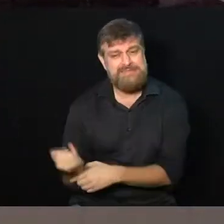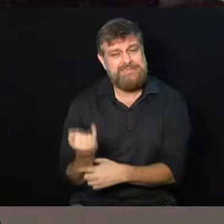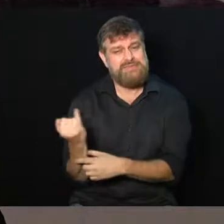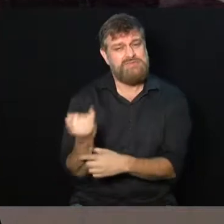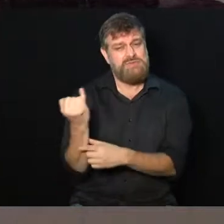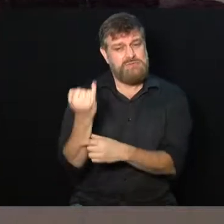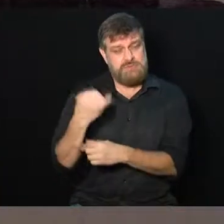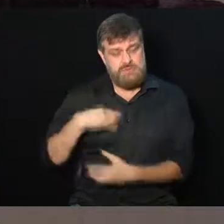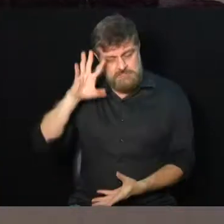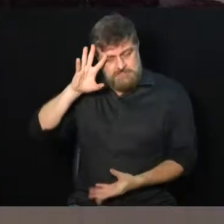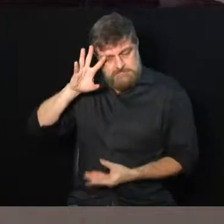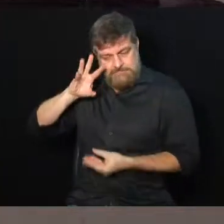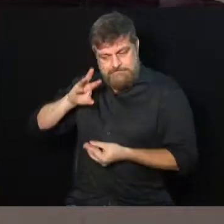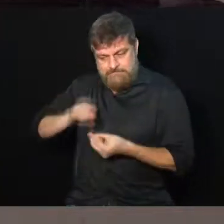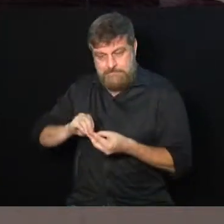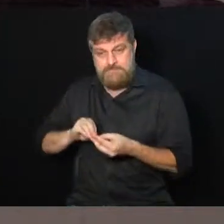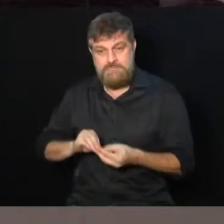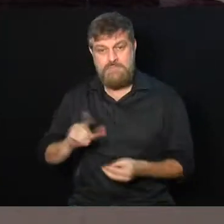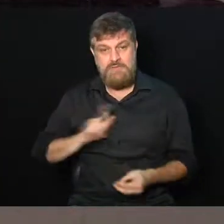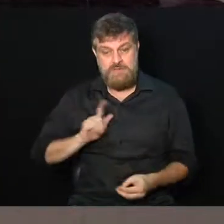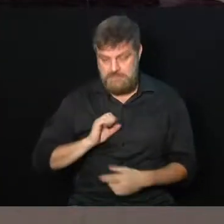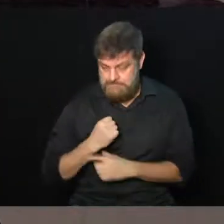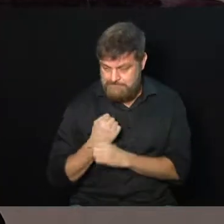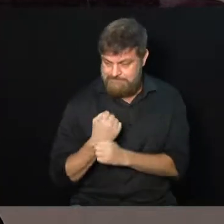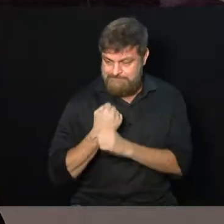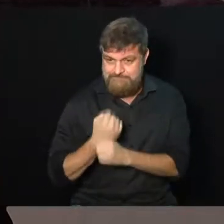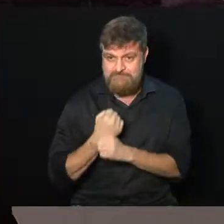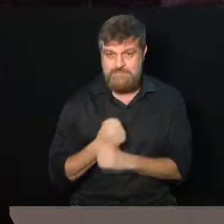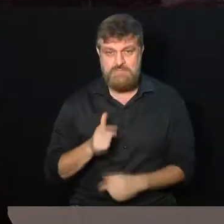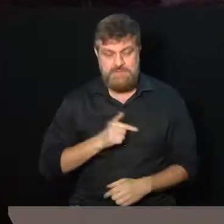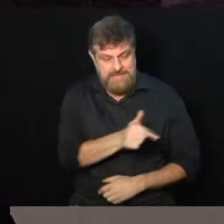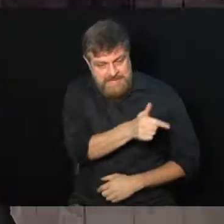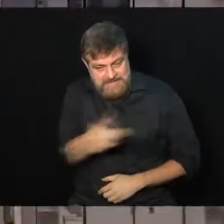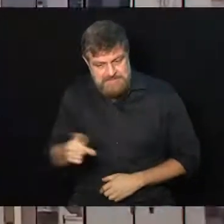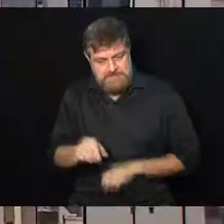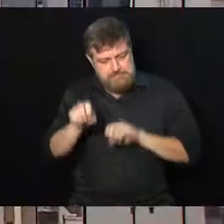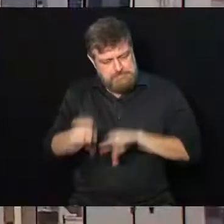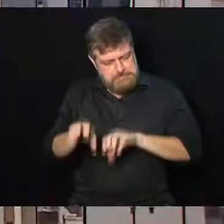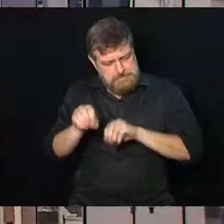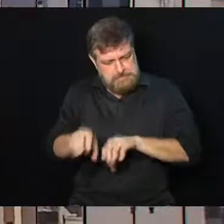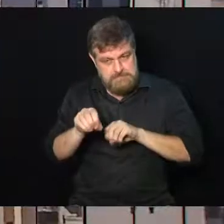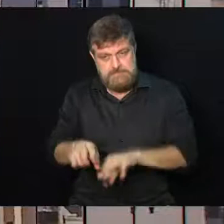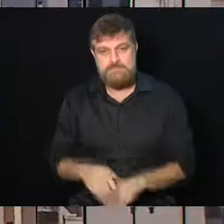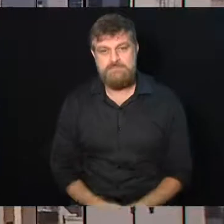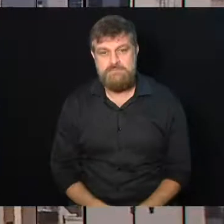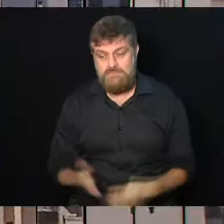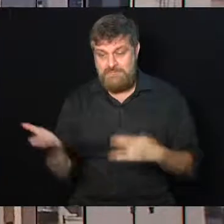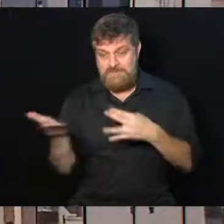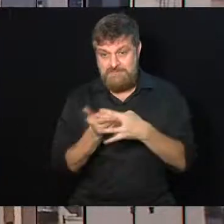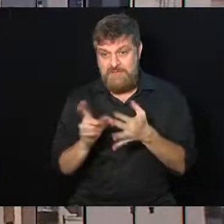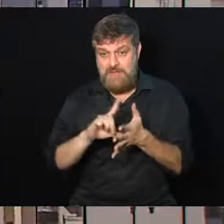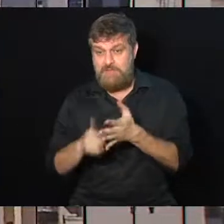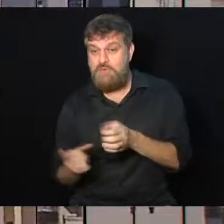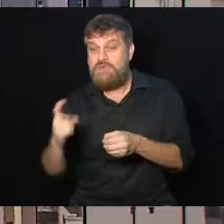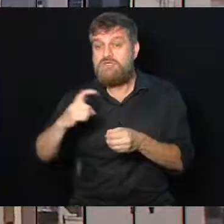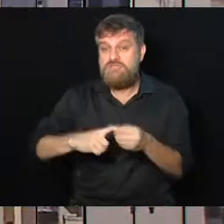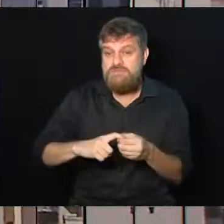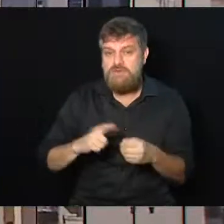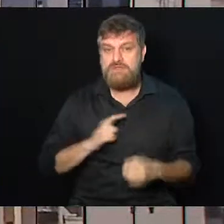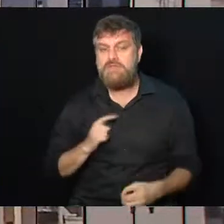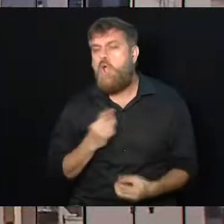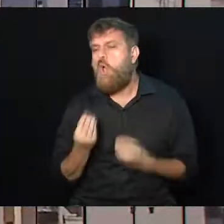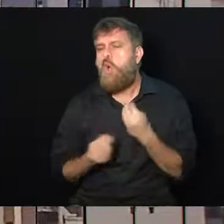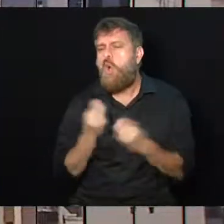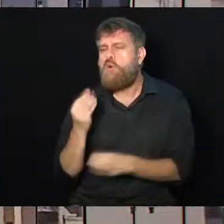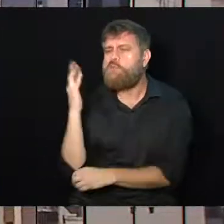nós chegamos à conclusão e que nós estamos garantindo que elas aconteçam durante essa semana. Rápido intervalo e na volta, como será